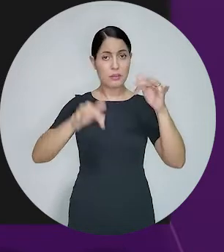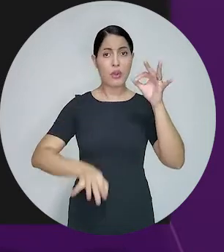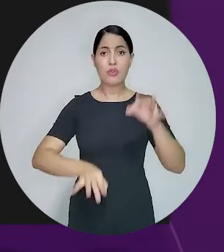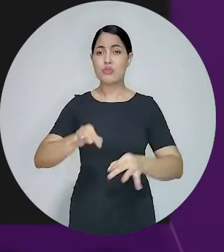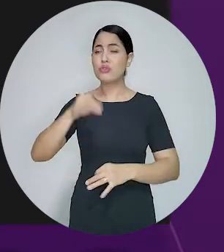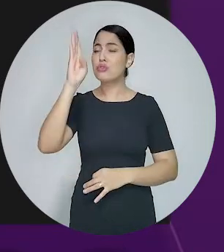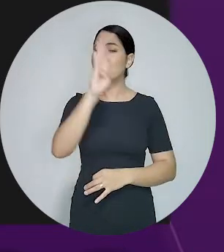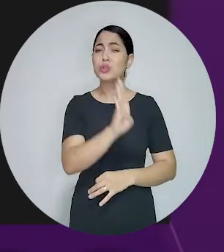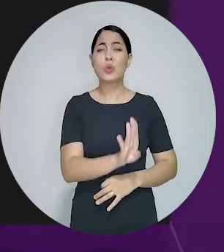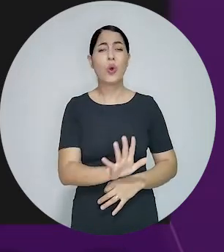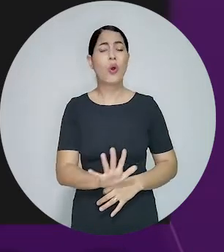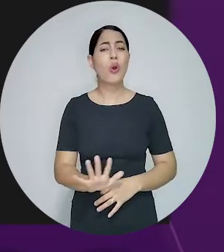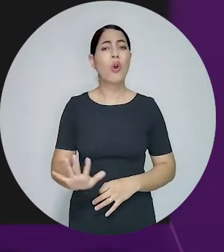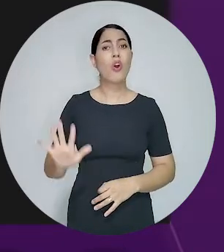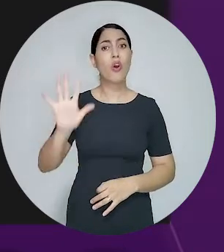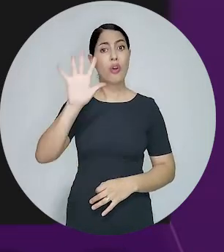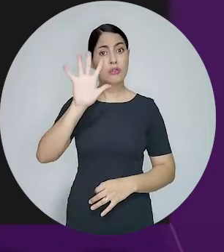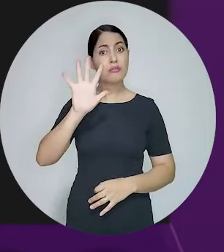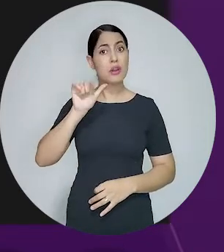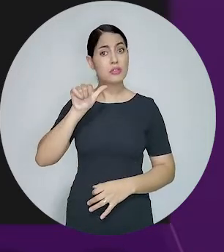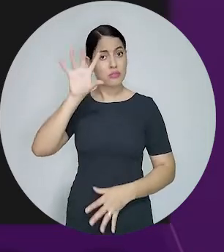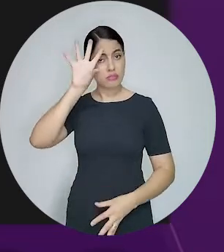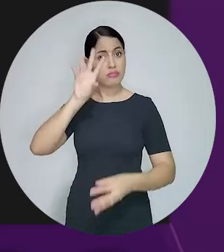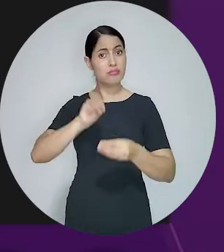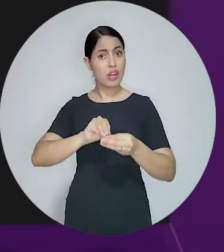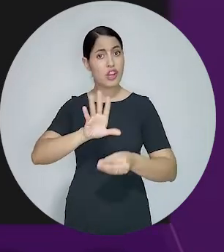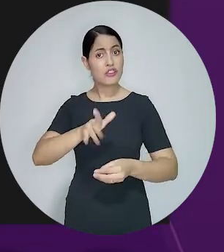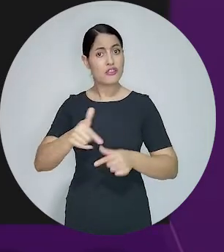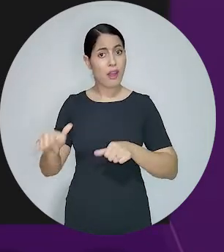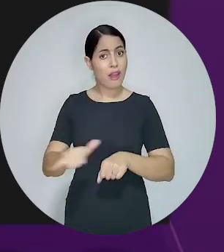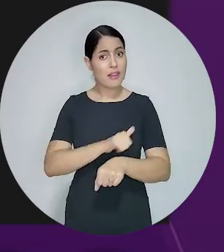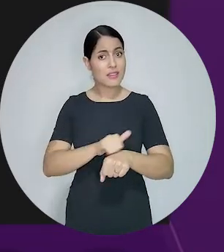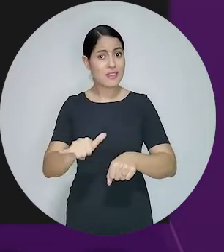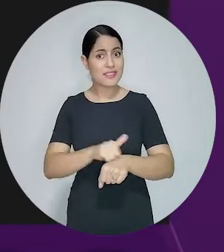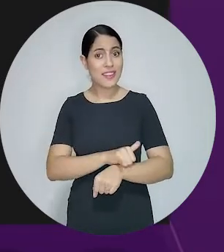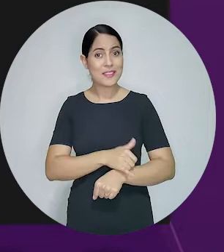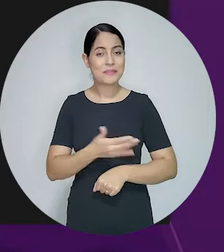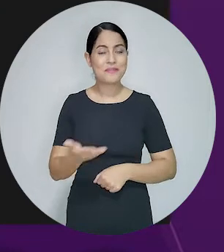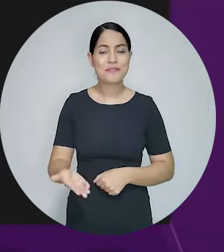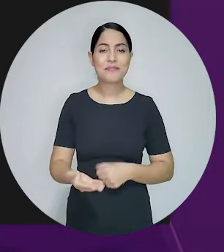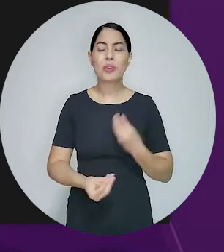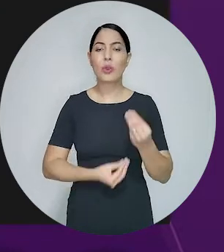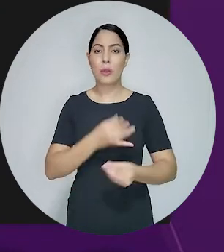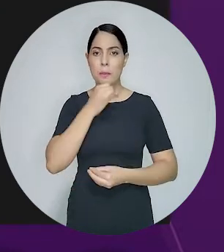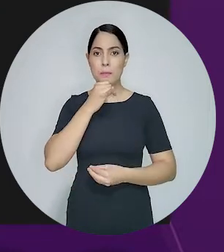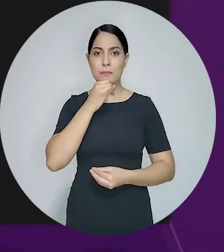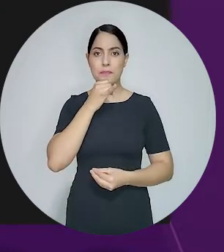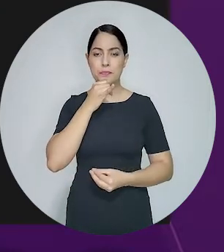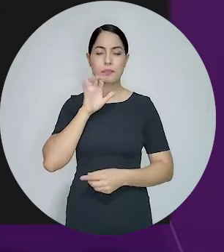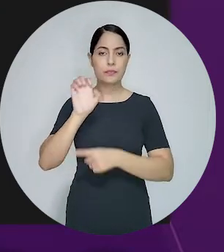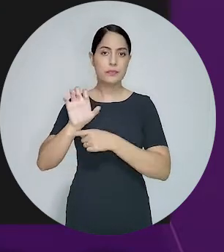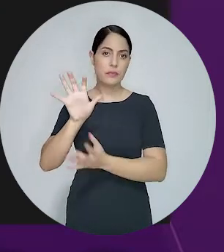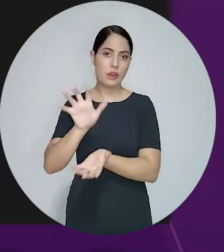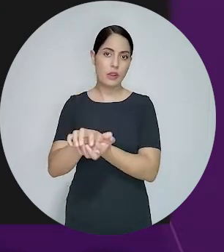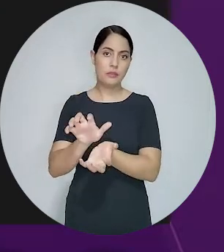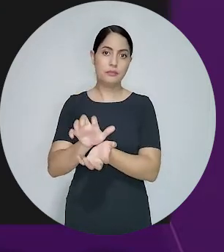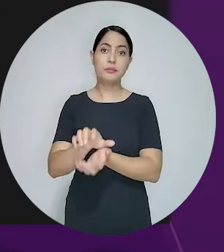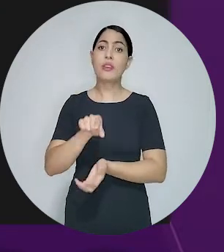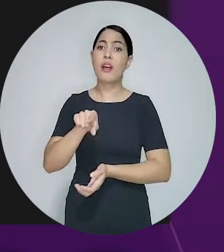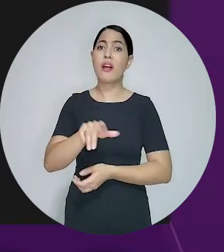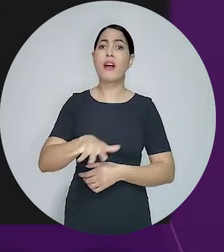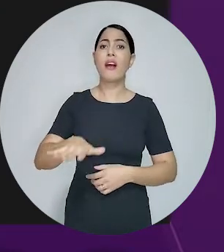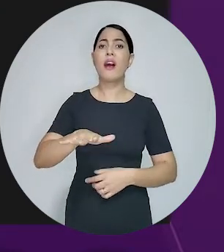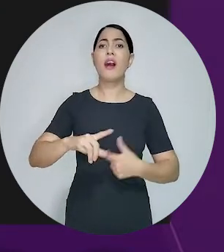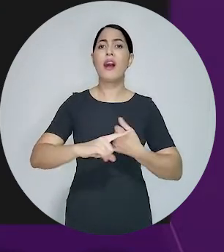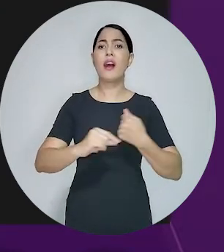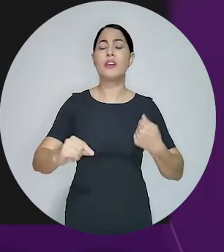de justiça Brasil afora têm se valido bastante desse mecanismo. O Tribunal de Justiça de Pernambuco, por exemplo, tem uma